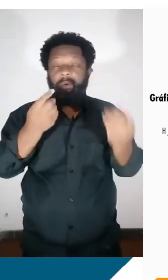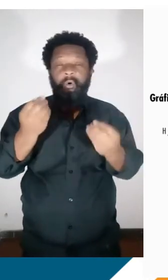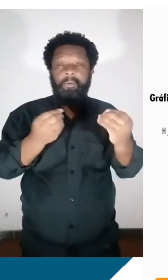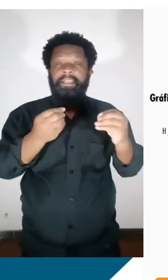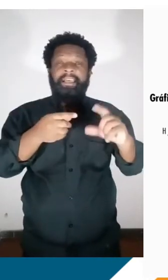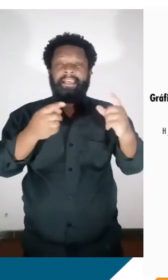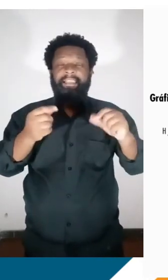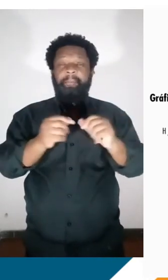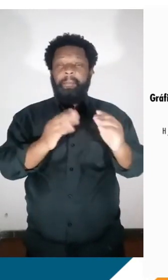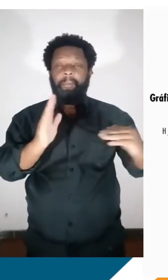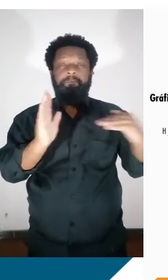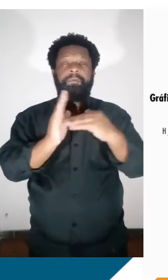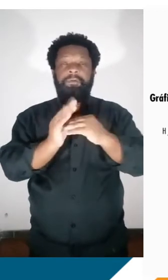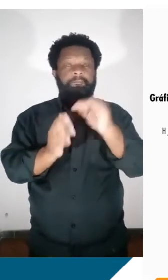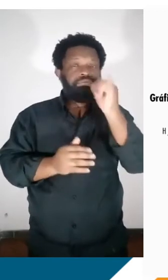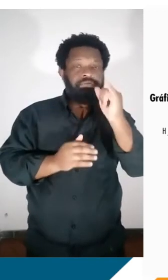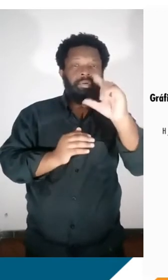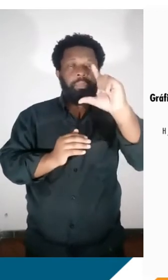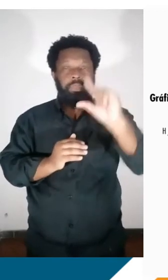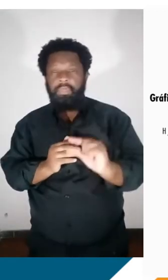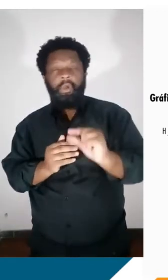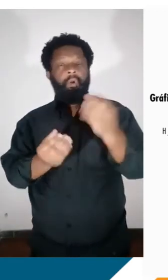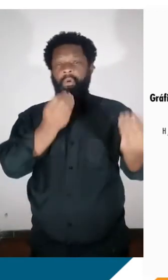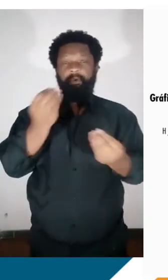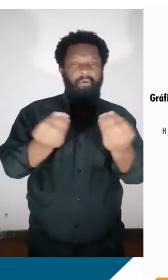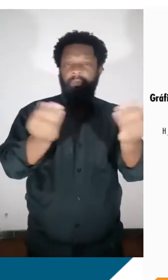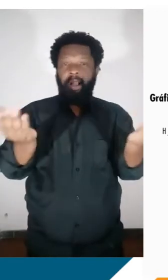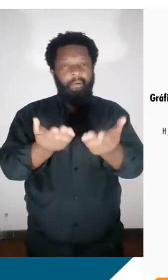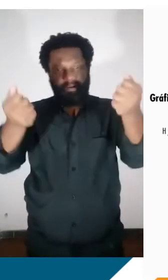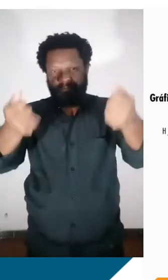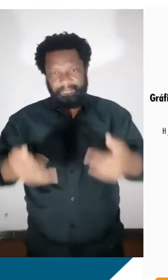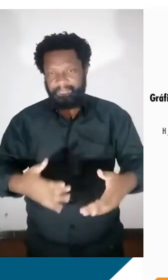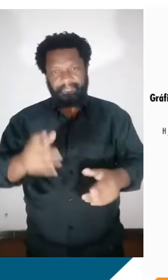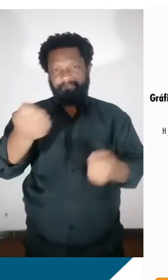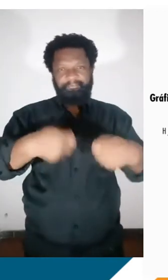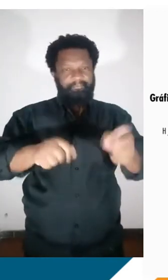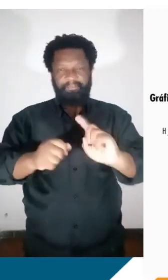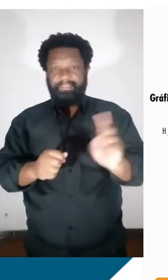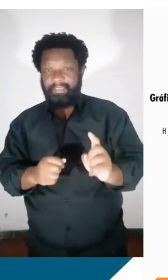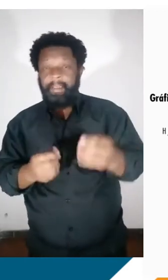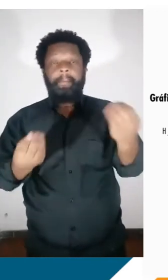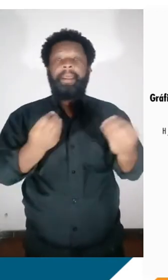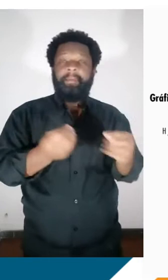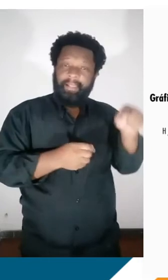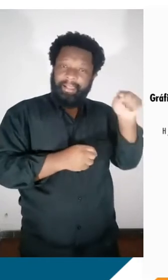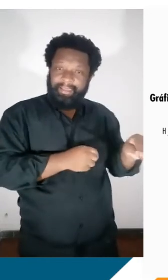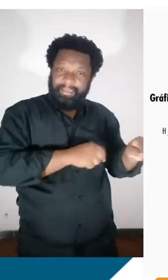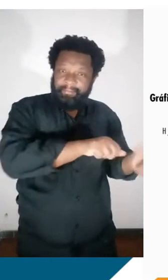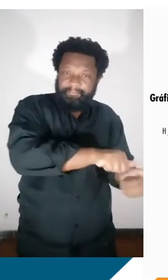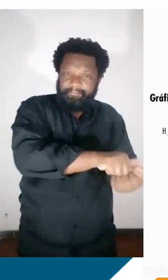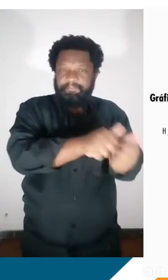essa barreira energética que os reagentes têm de vencer para poder se converter